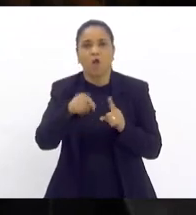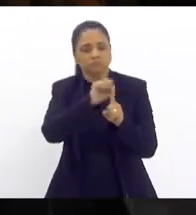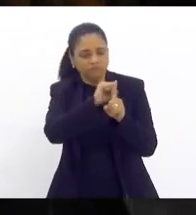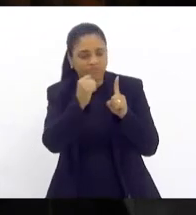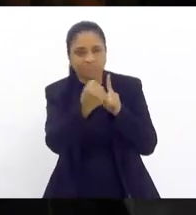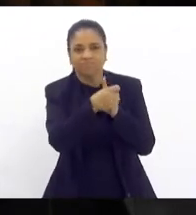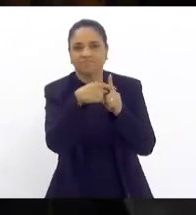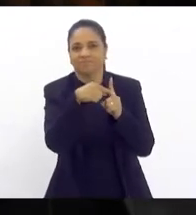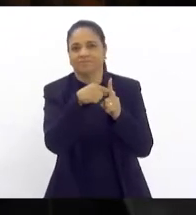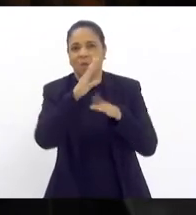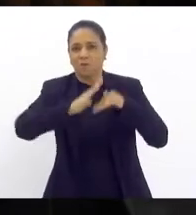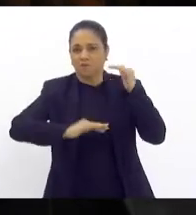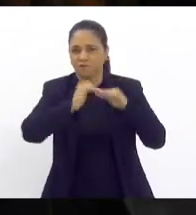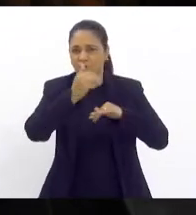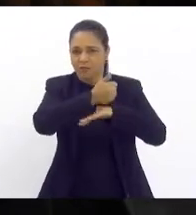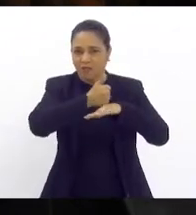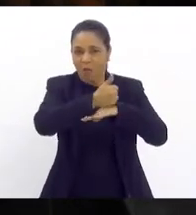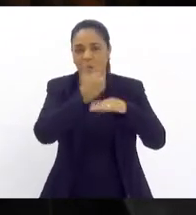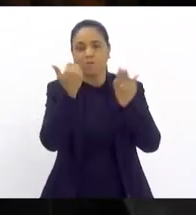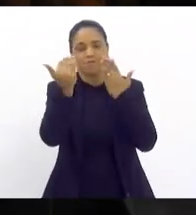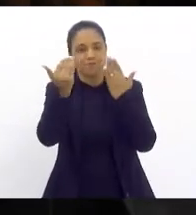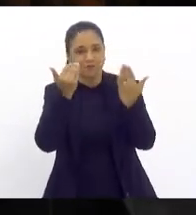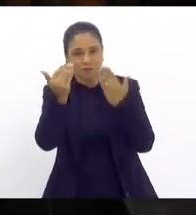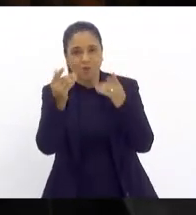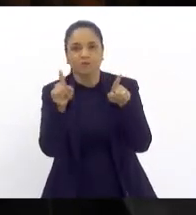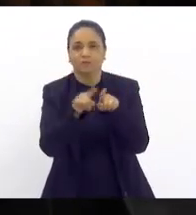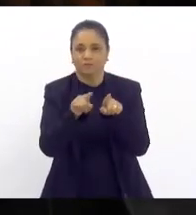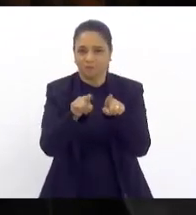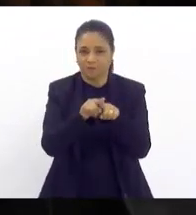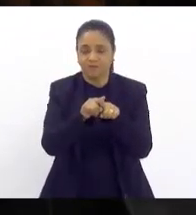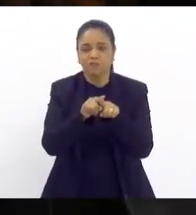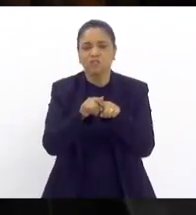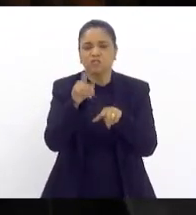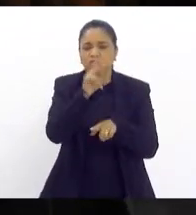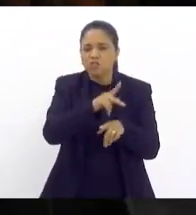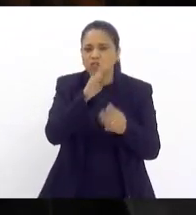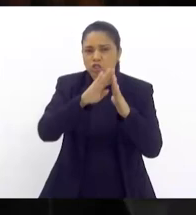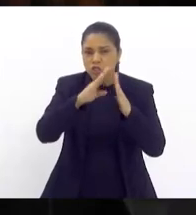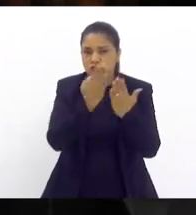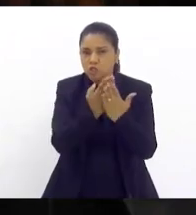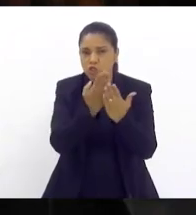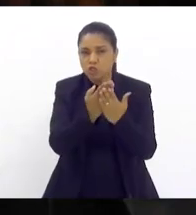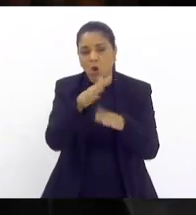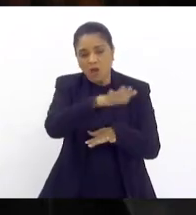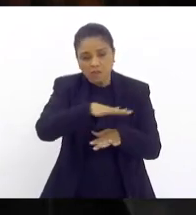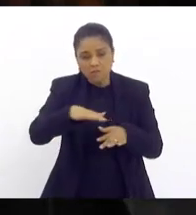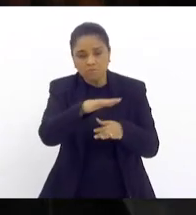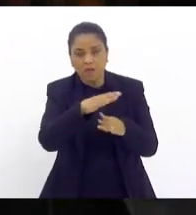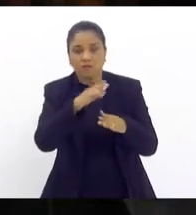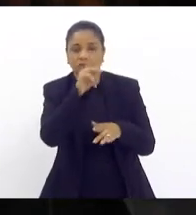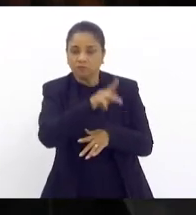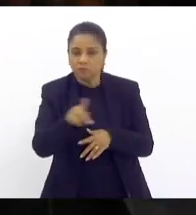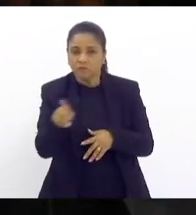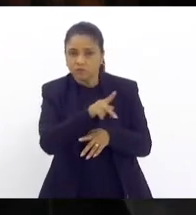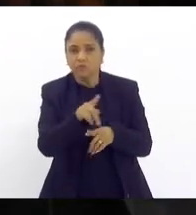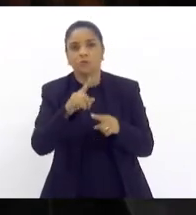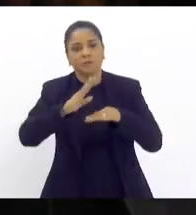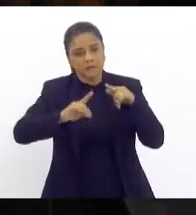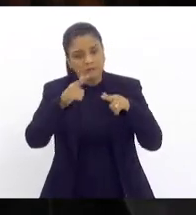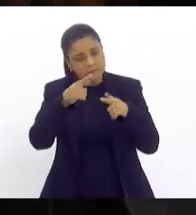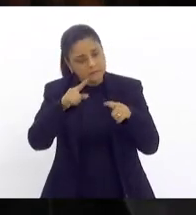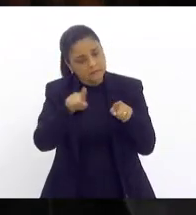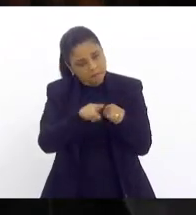psicólogo na nossa rede A escola é espaço do professor mas é a espaço também de outros profissionais que